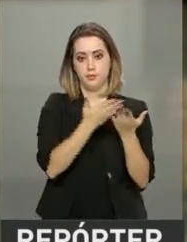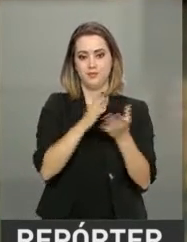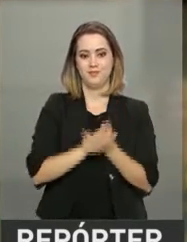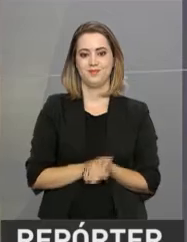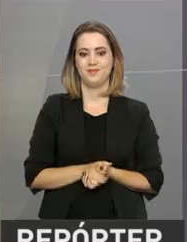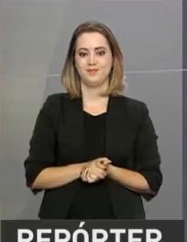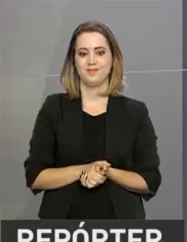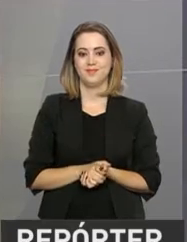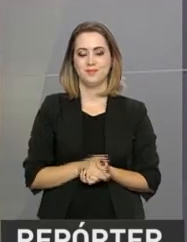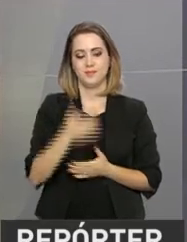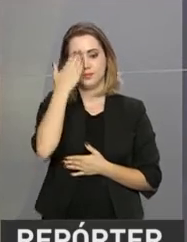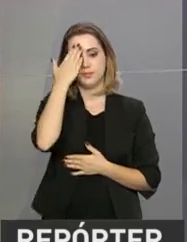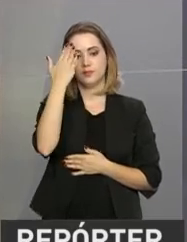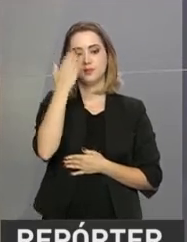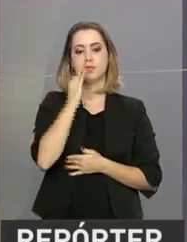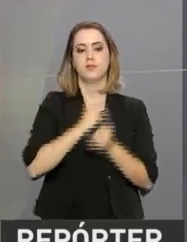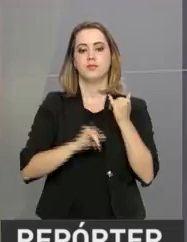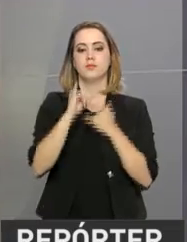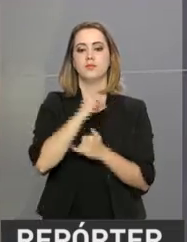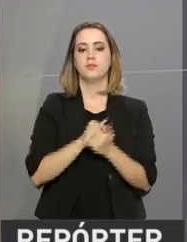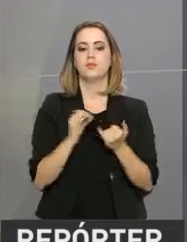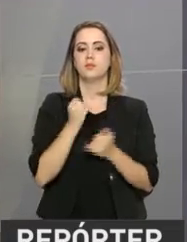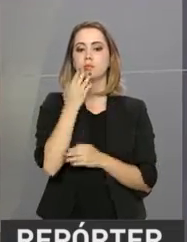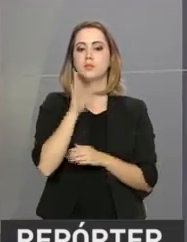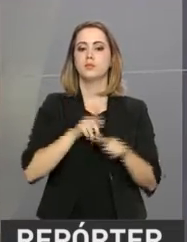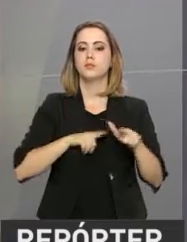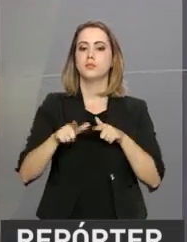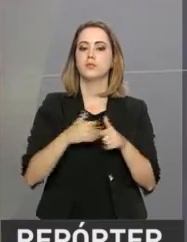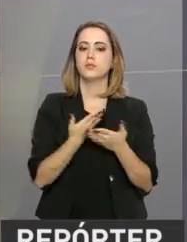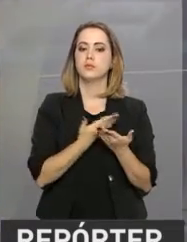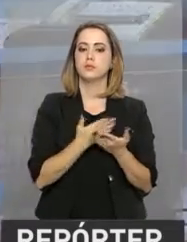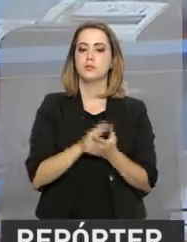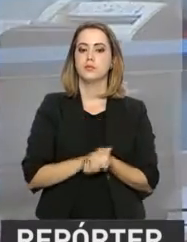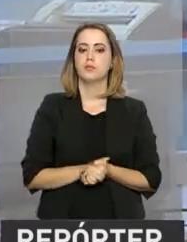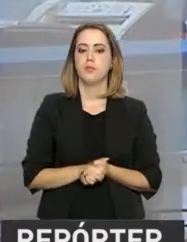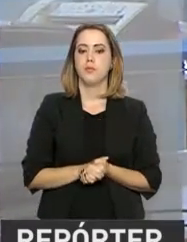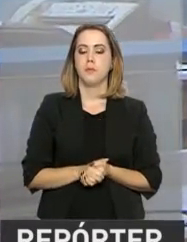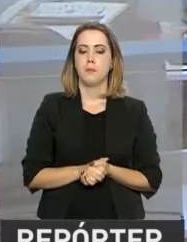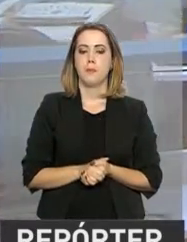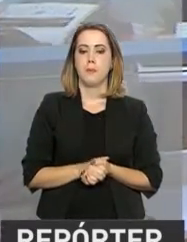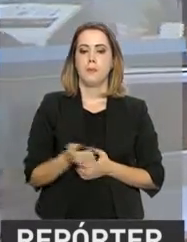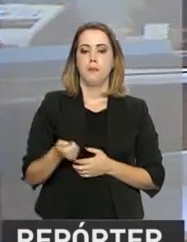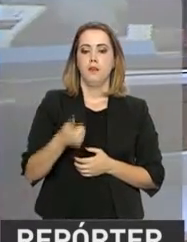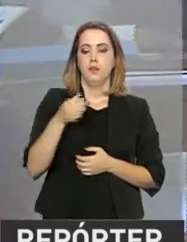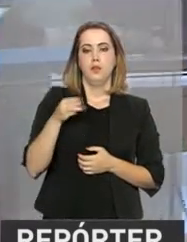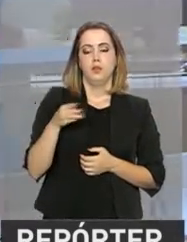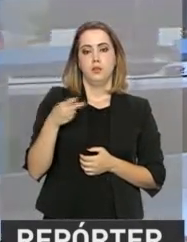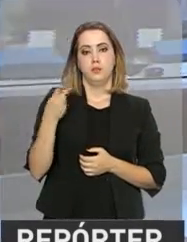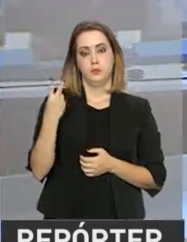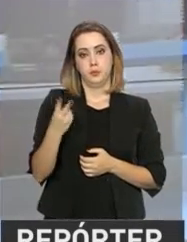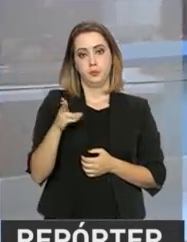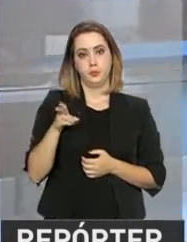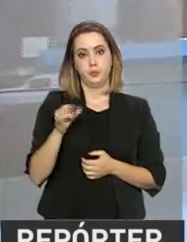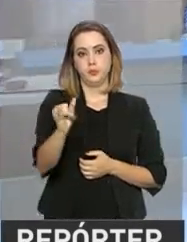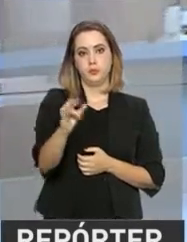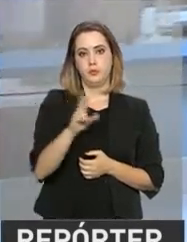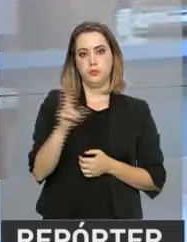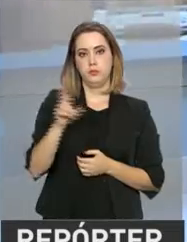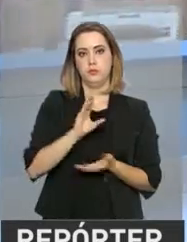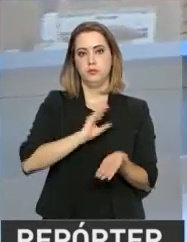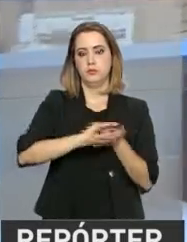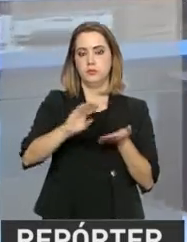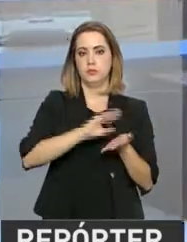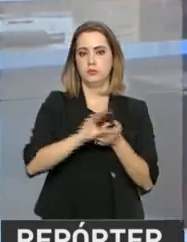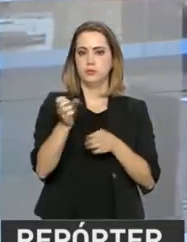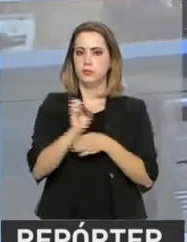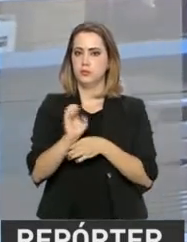Luiz. Obrigado, Paulo La Sálvia, pelas informações. Bom trabalho para você. E quase 2 bilhões de reais serão repassados aos estados